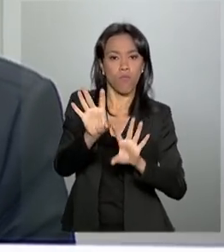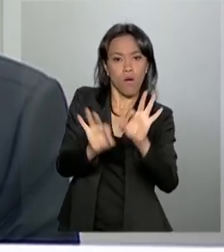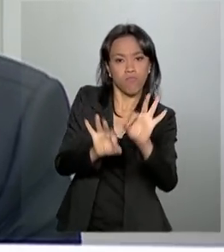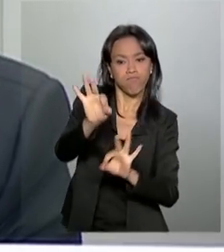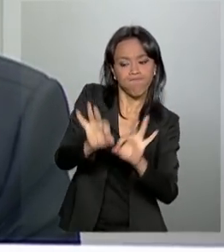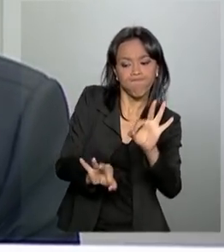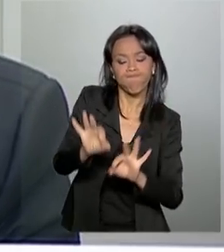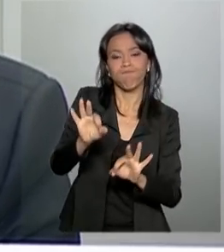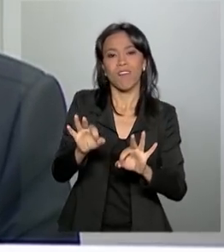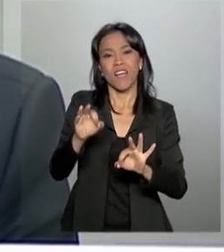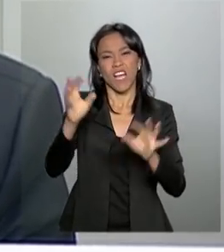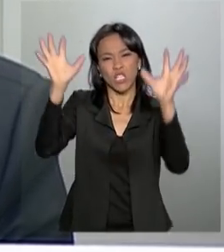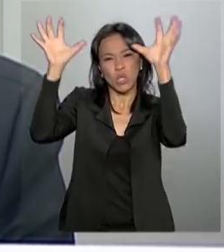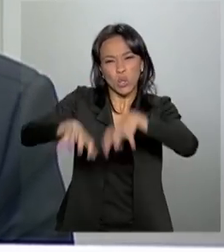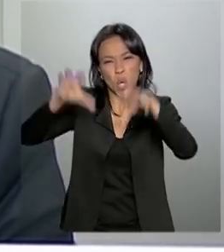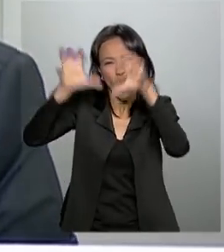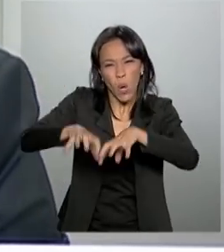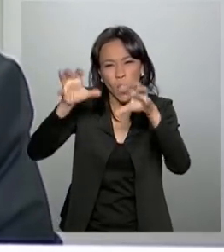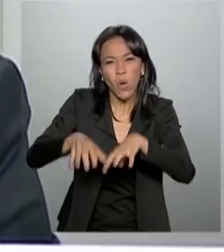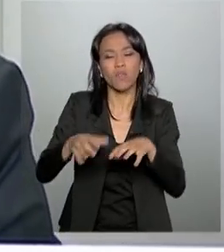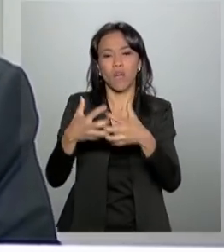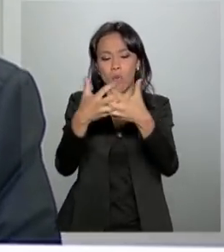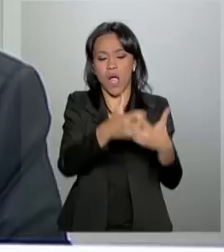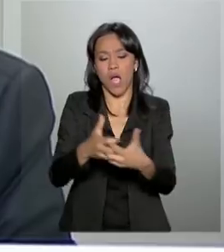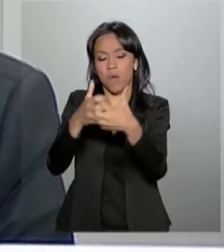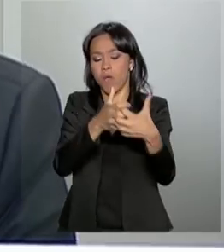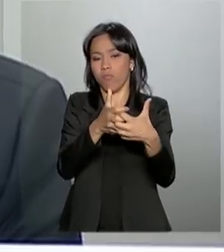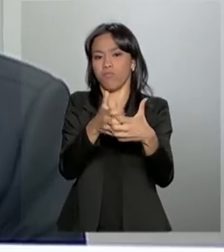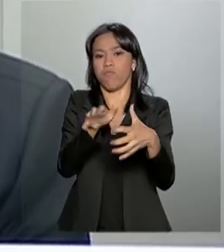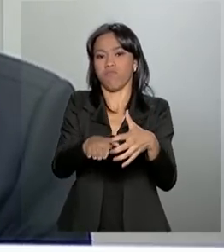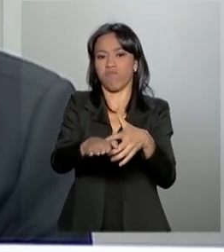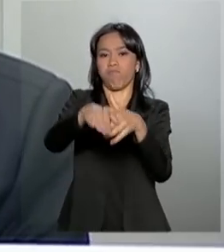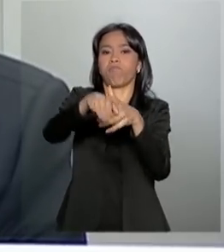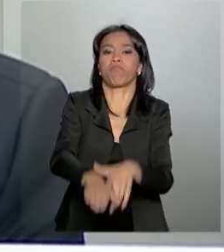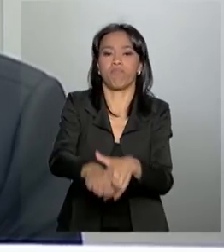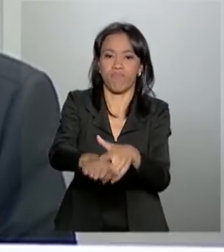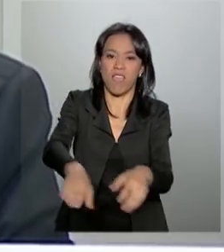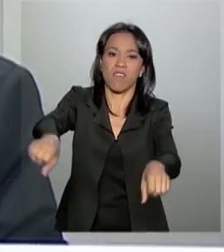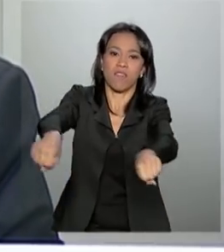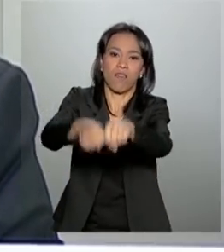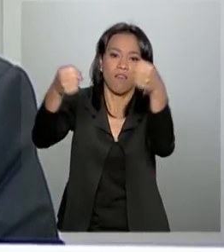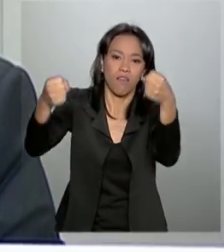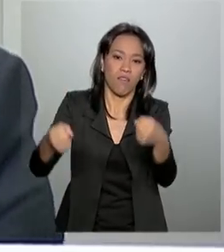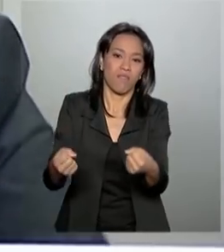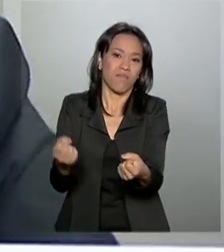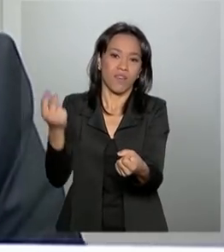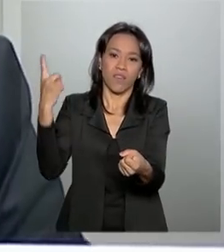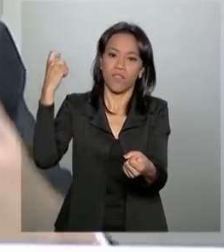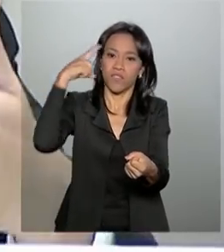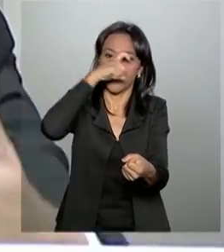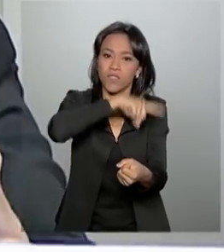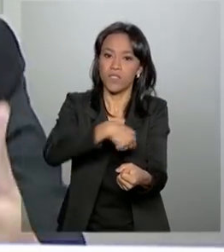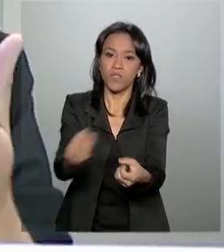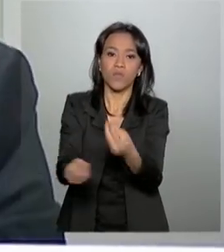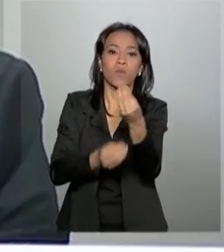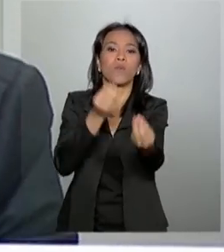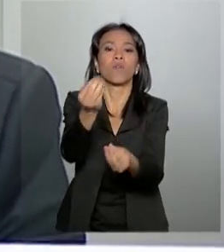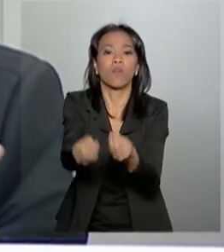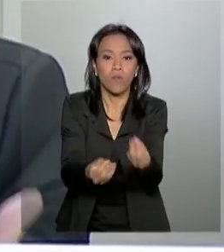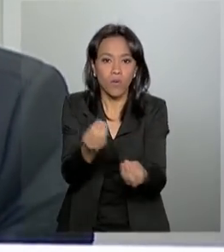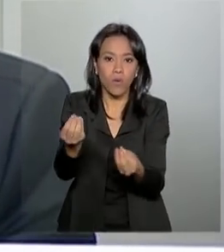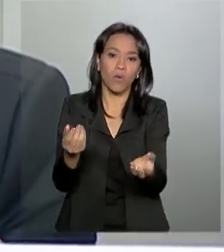chove, o caminhão atola, o outro caminhão quer passar, atola também, daqui a pouco você está com a praça de trabalho completamente bloqueada, a gente não consegue sequer